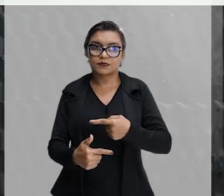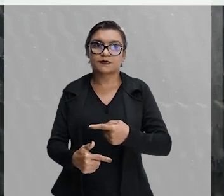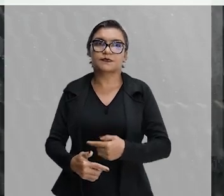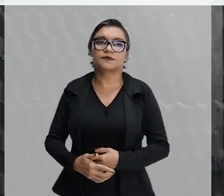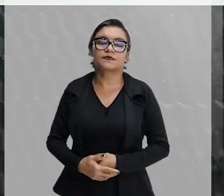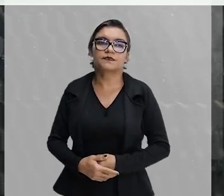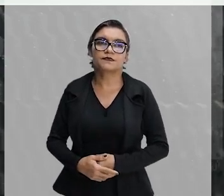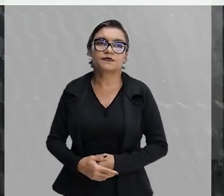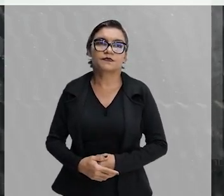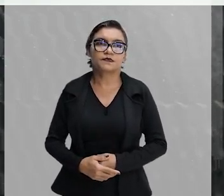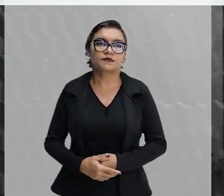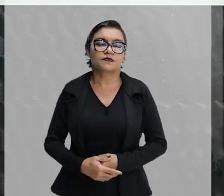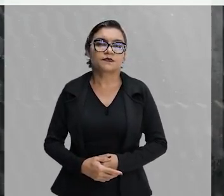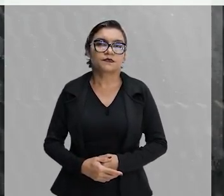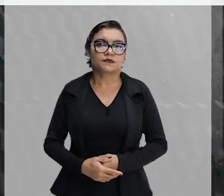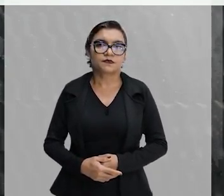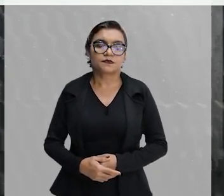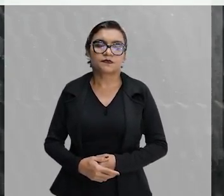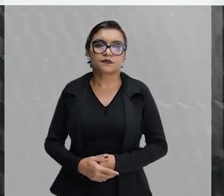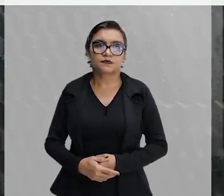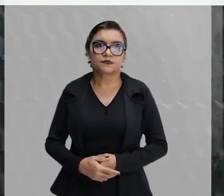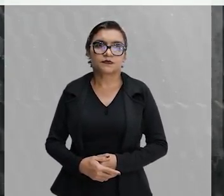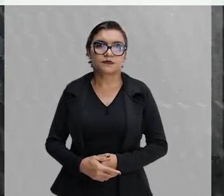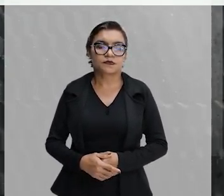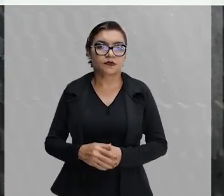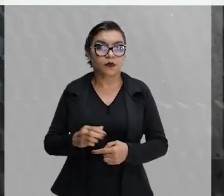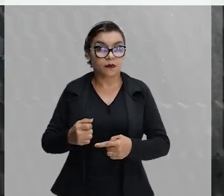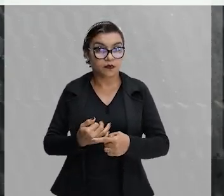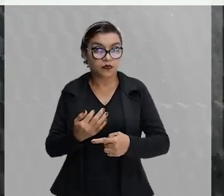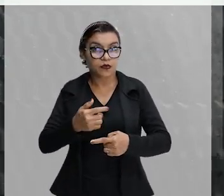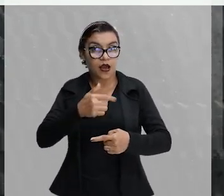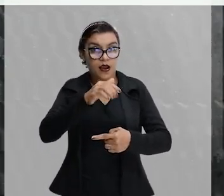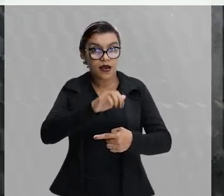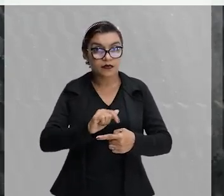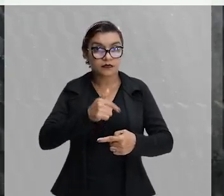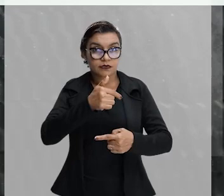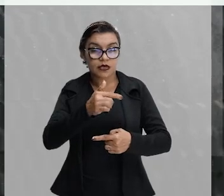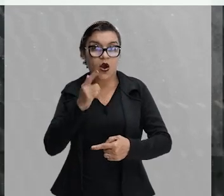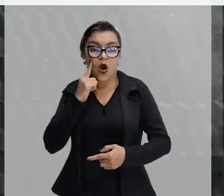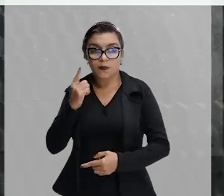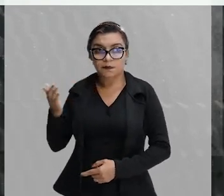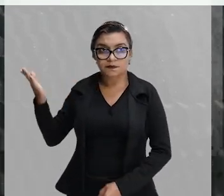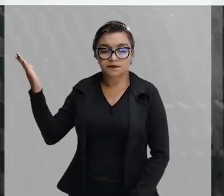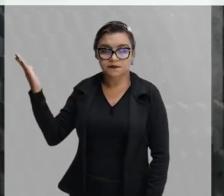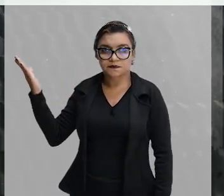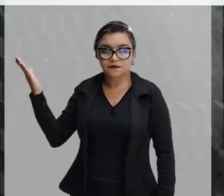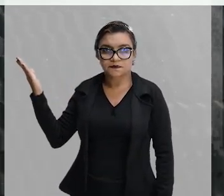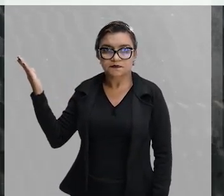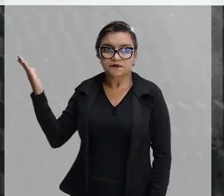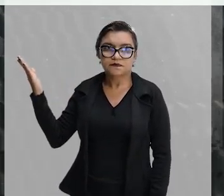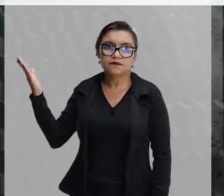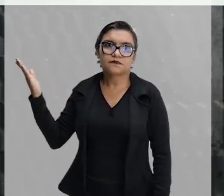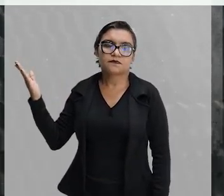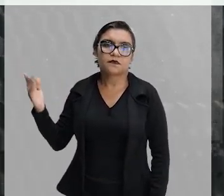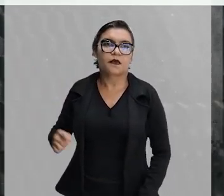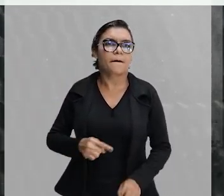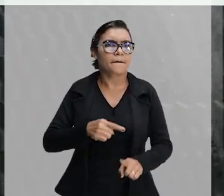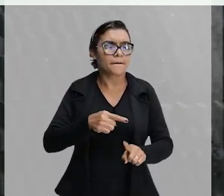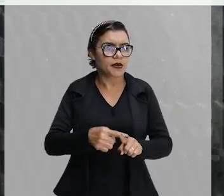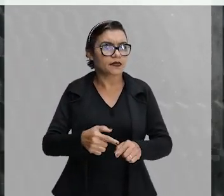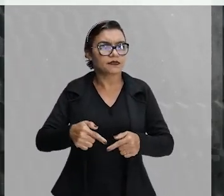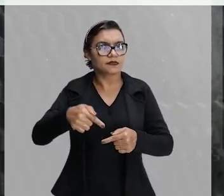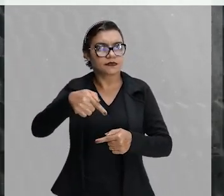Q sobre 2. O de A inicial é mais Q, ó. Então, mais